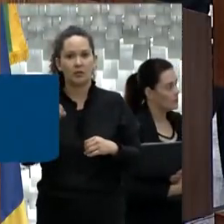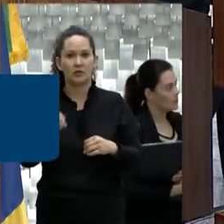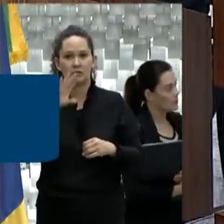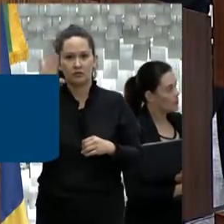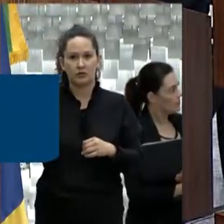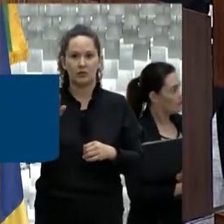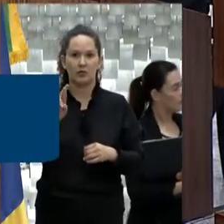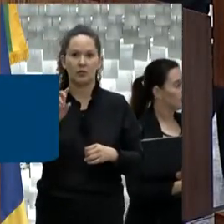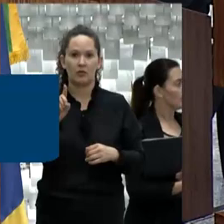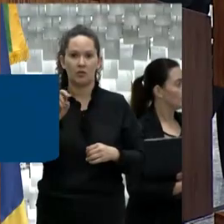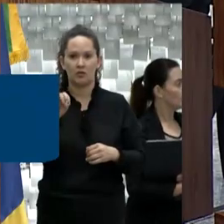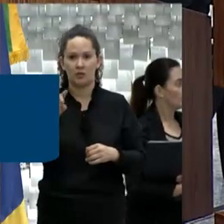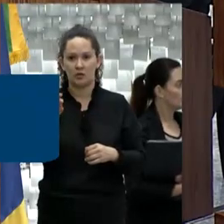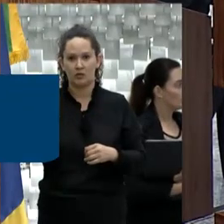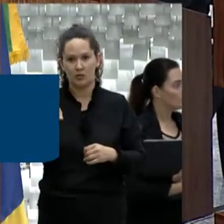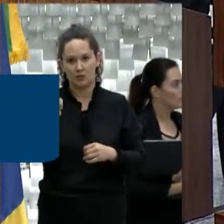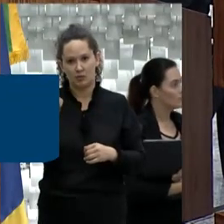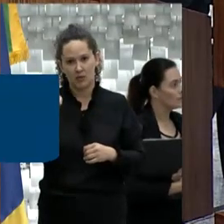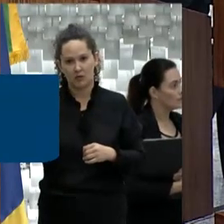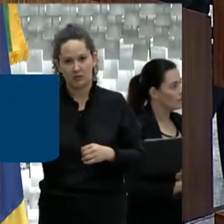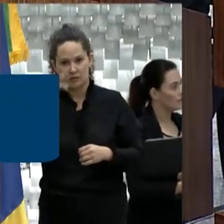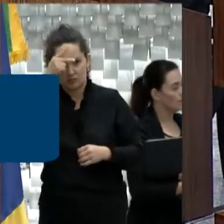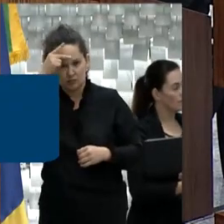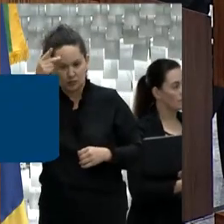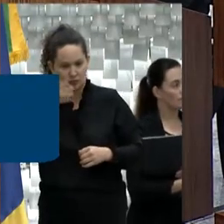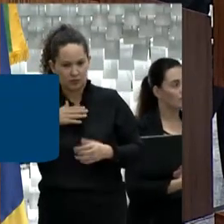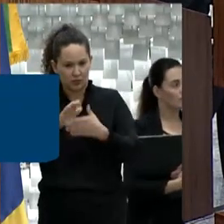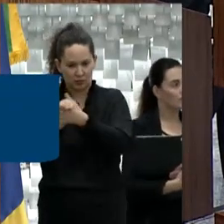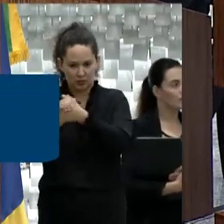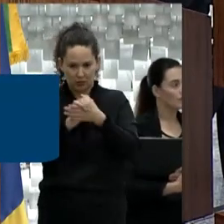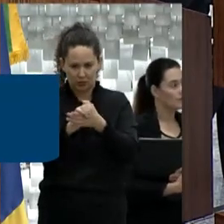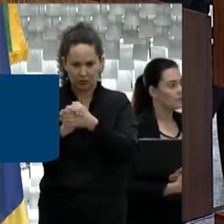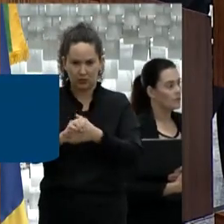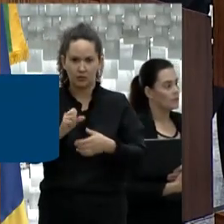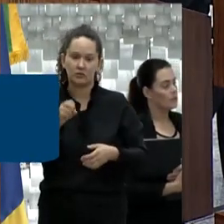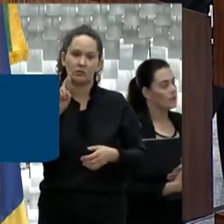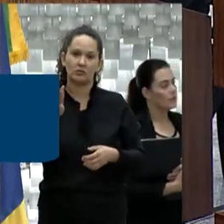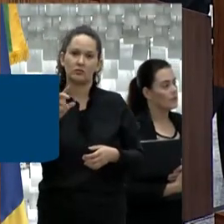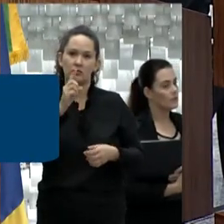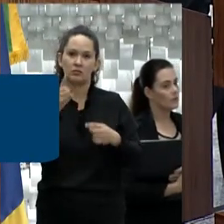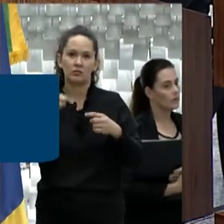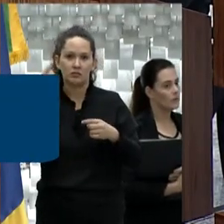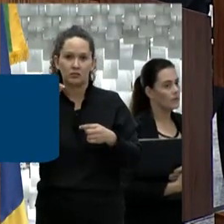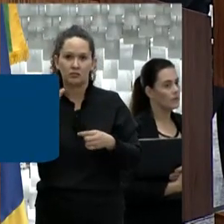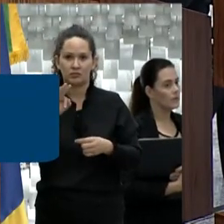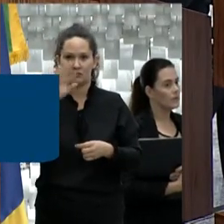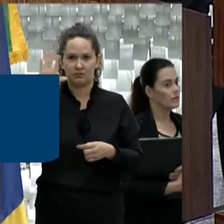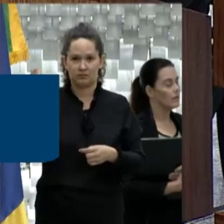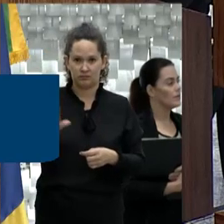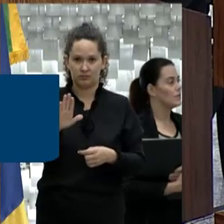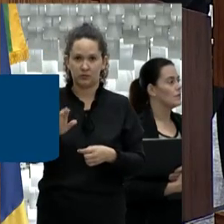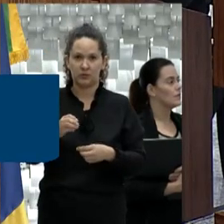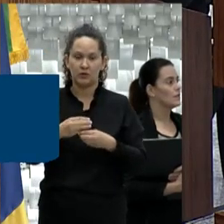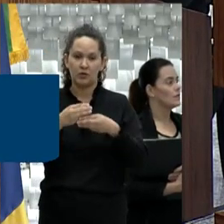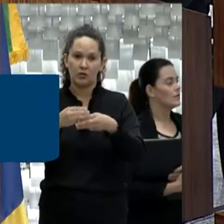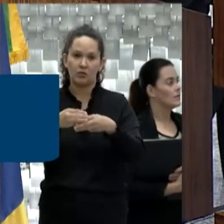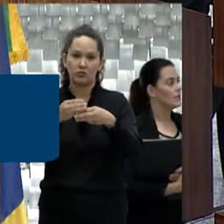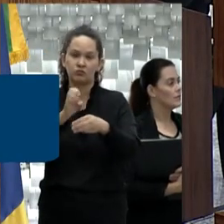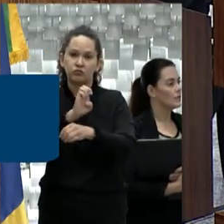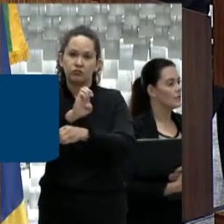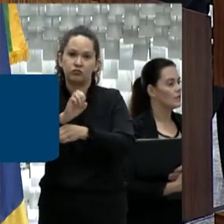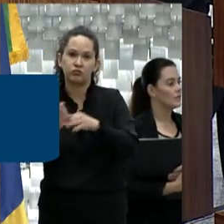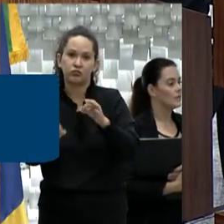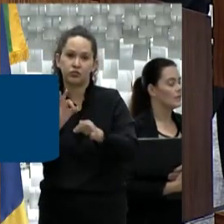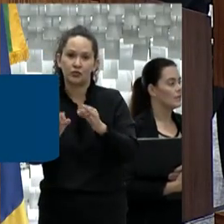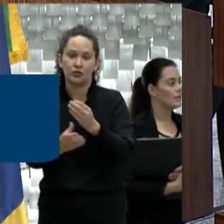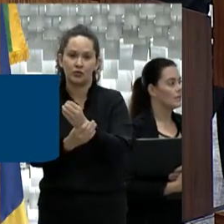Rodrigo Maia, na pessoa de quem cumprimento os senhores deputados federais, o senhor ministro de Estado da Justiça